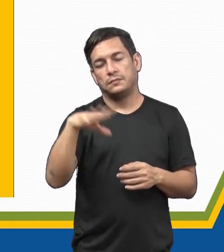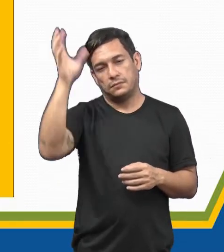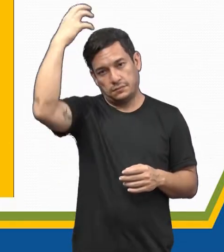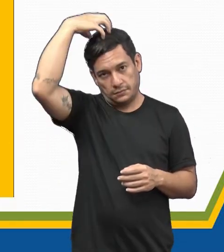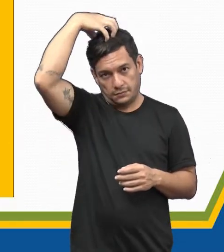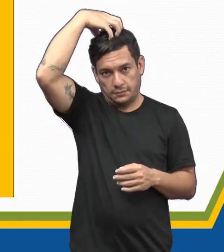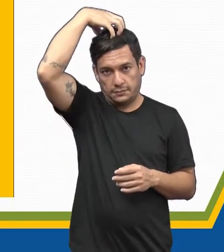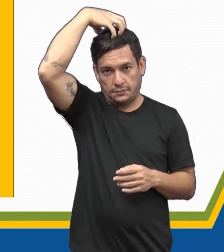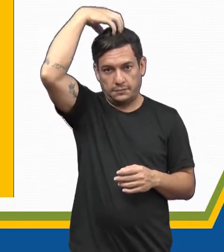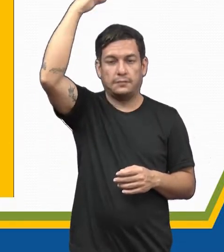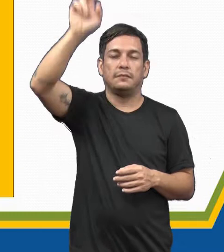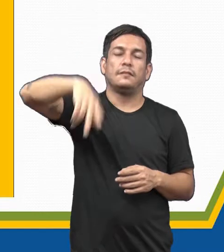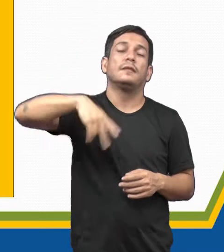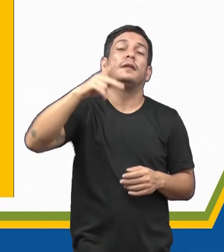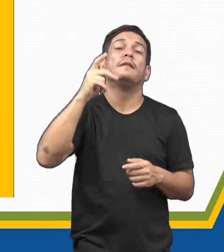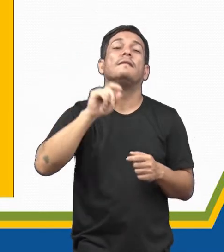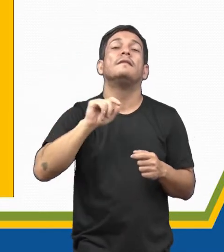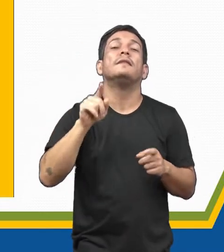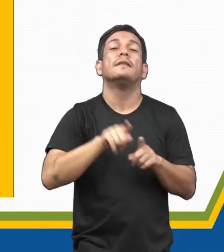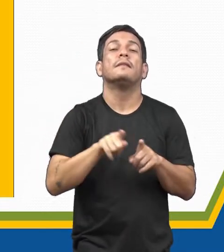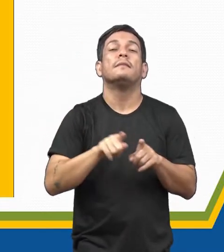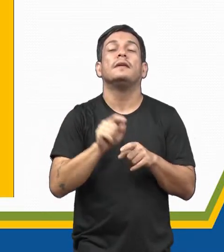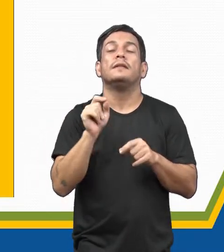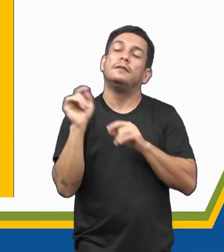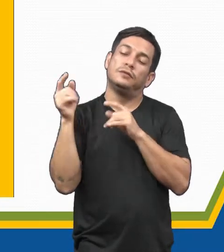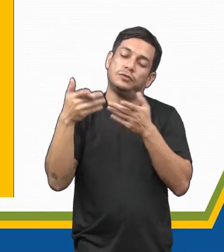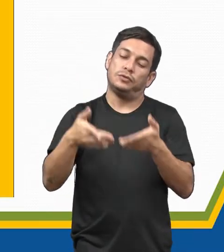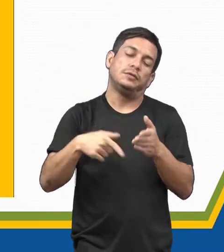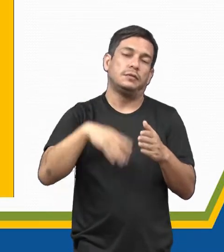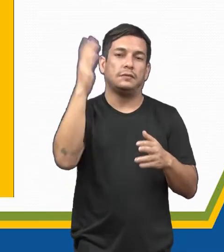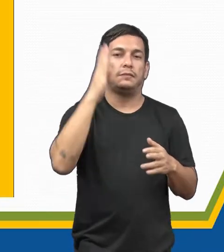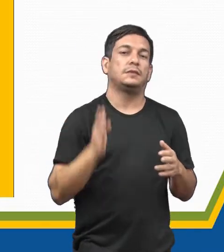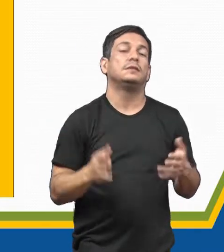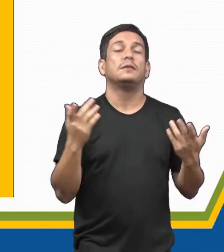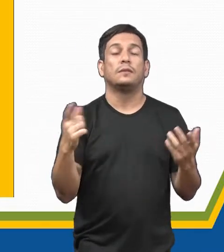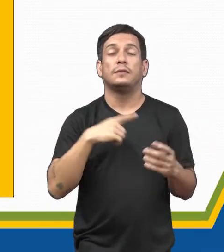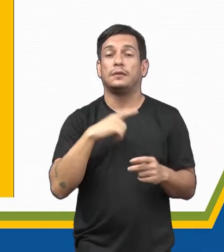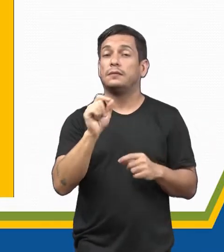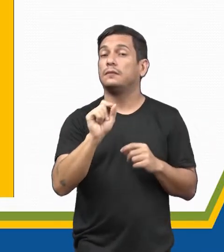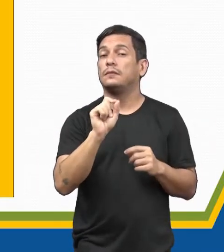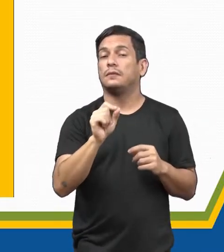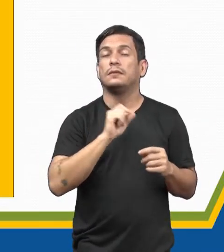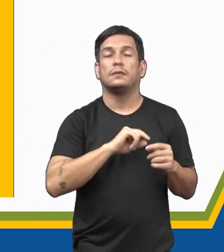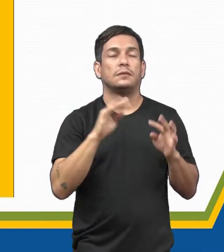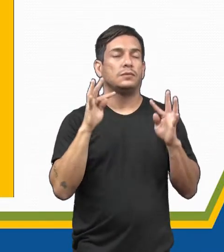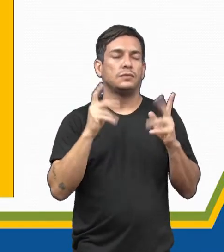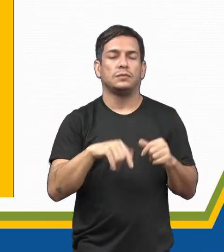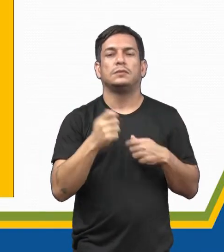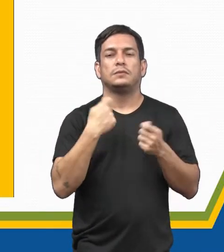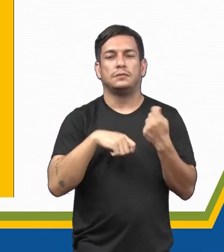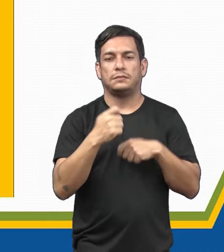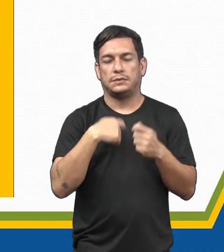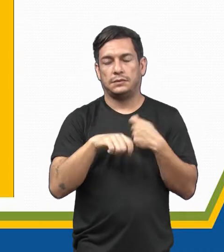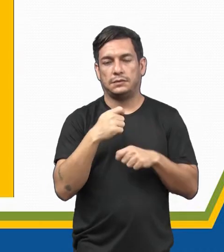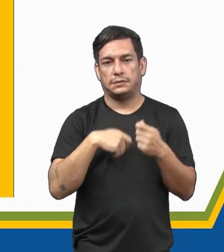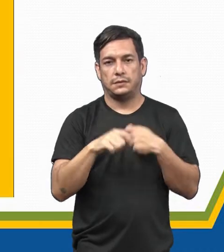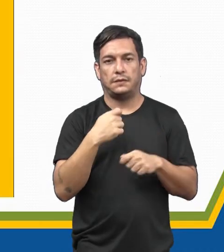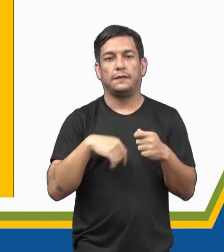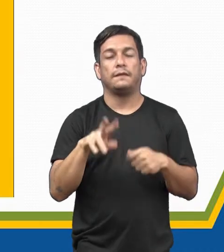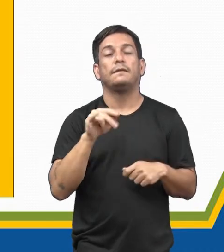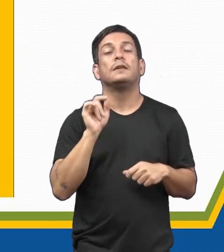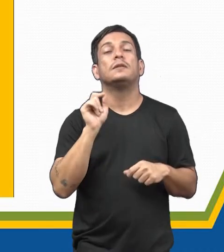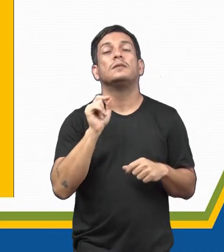príncipe regente, ele vem também para o Brasil. Ou seja, então nós vamos ter aí que toda a administração vai